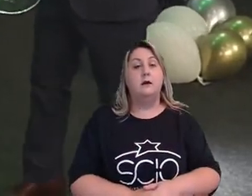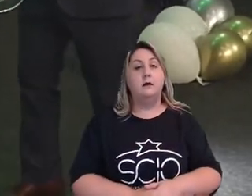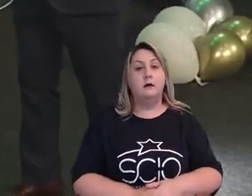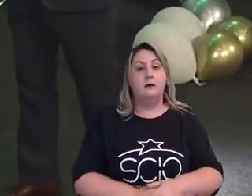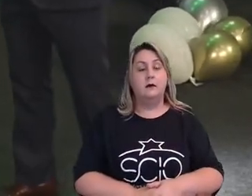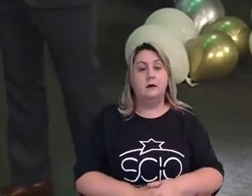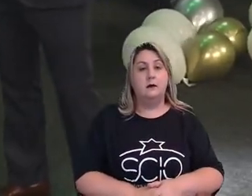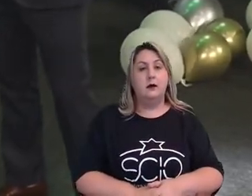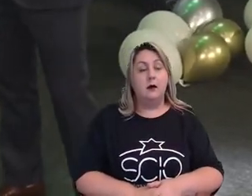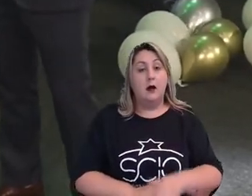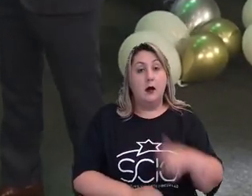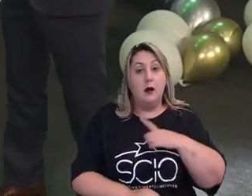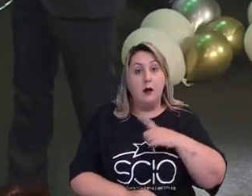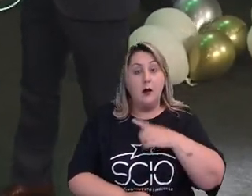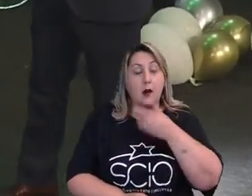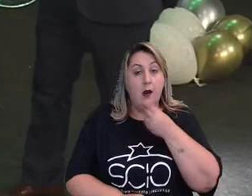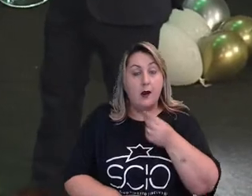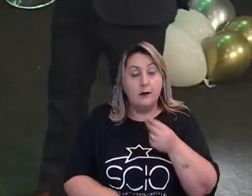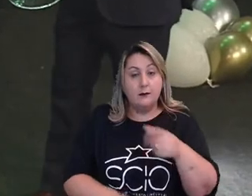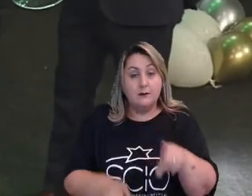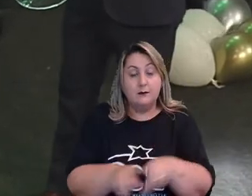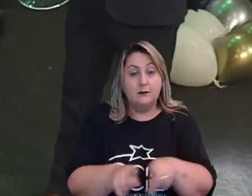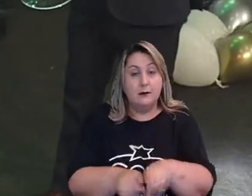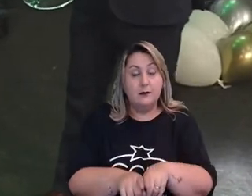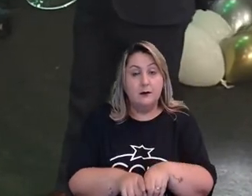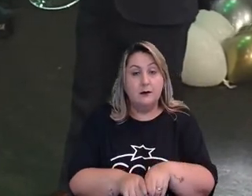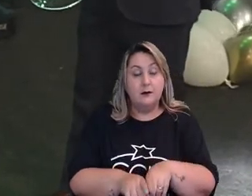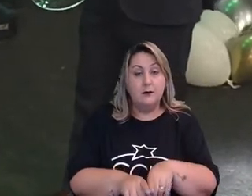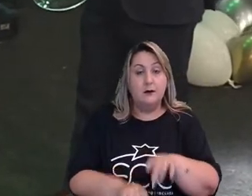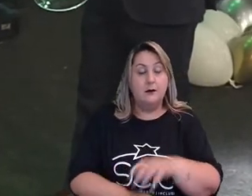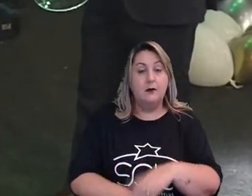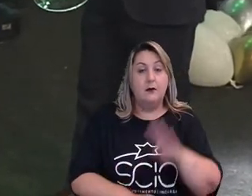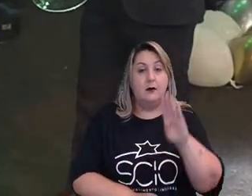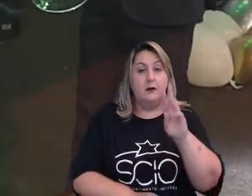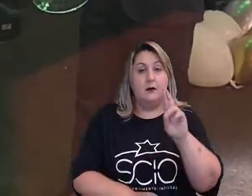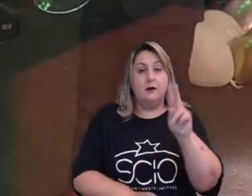galera. Caramba, mais um homem. Olha só.